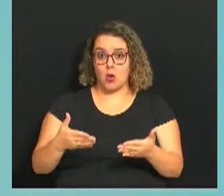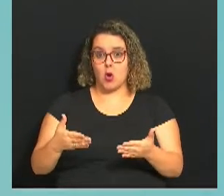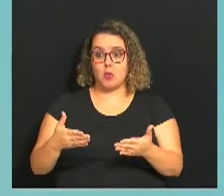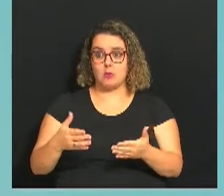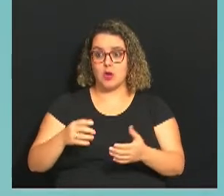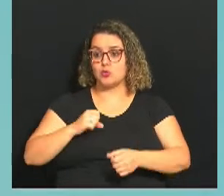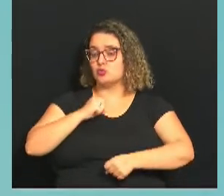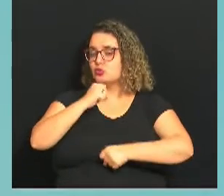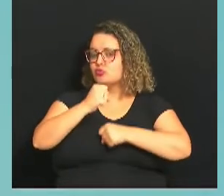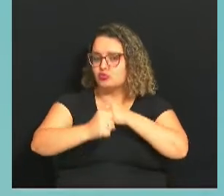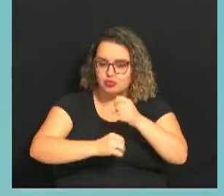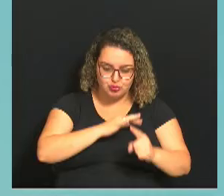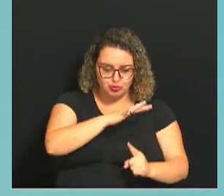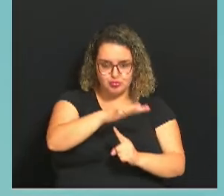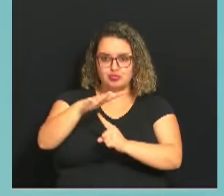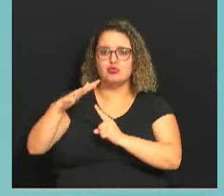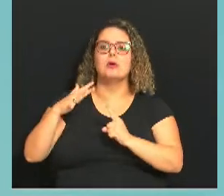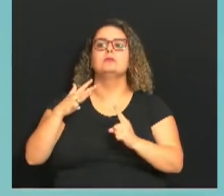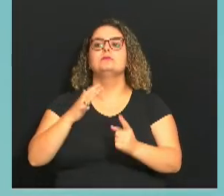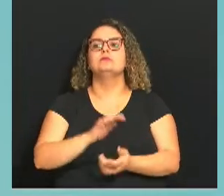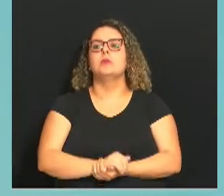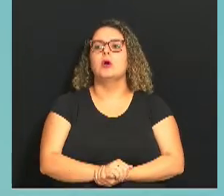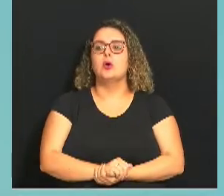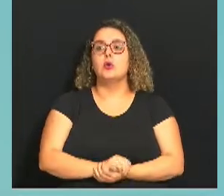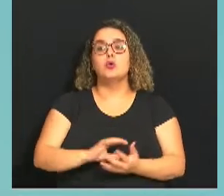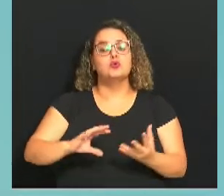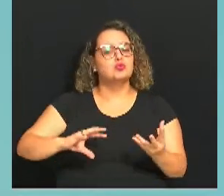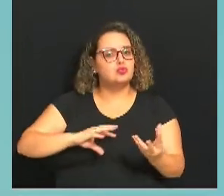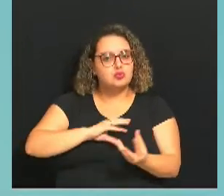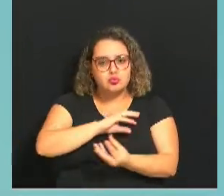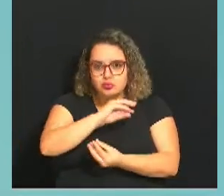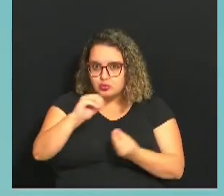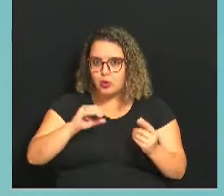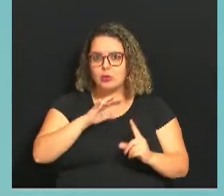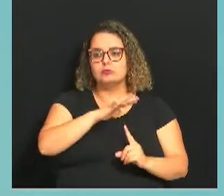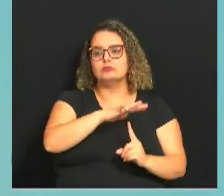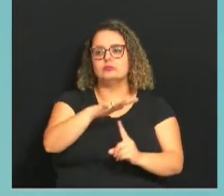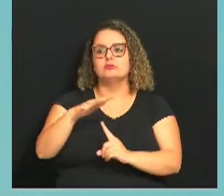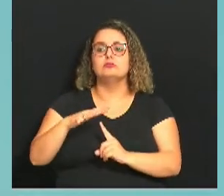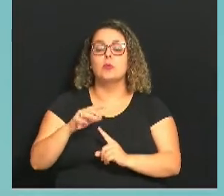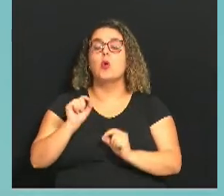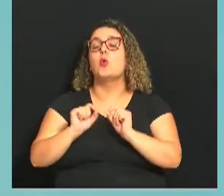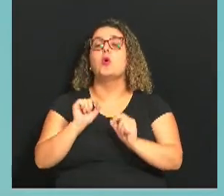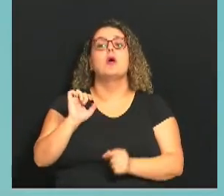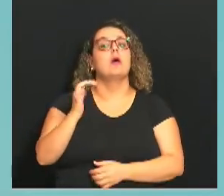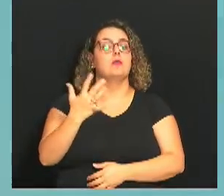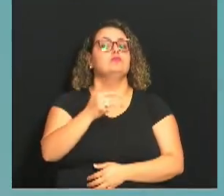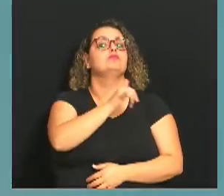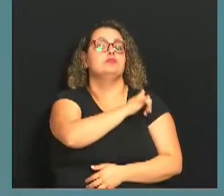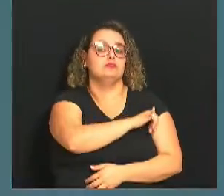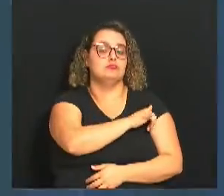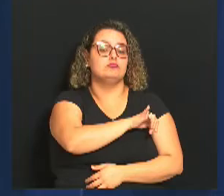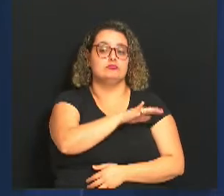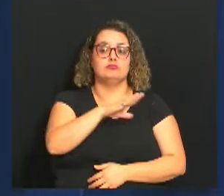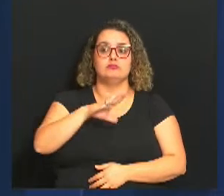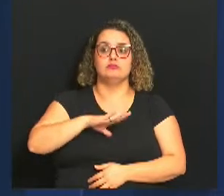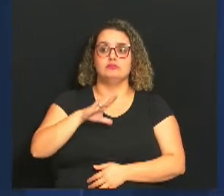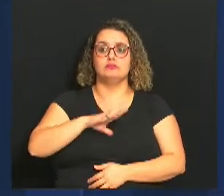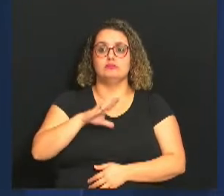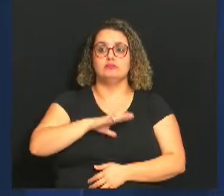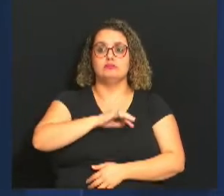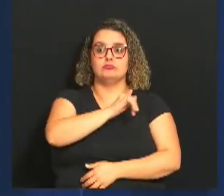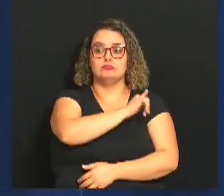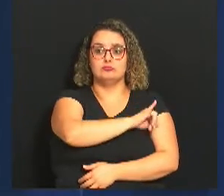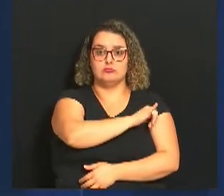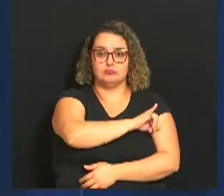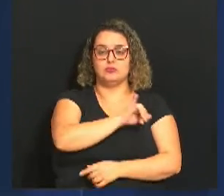Ambiental para entender o que acontece lá na cidade do Rio de Janeiro, né? Na cidade lá do estado do Rio de